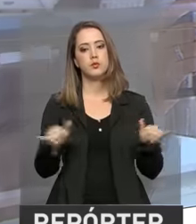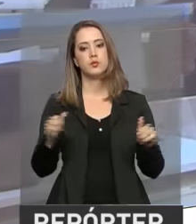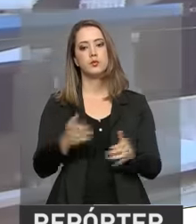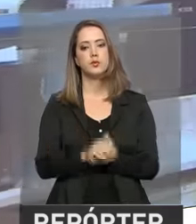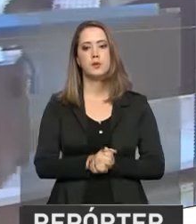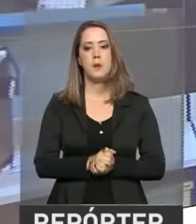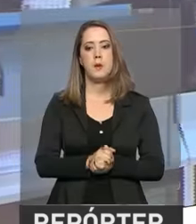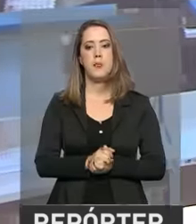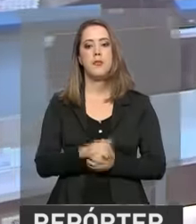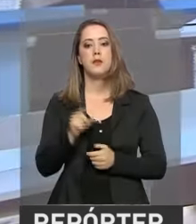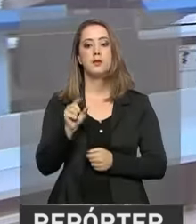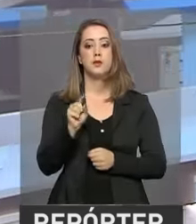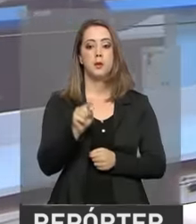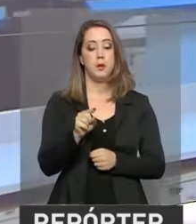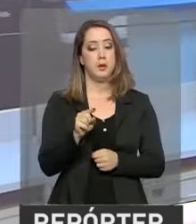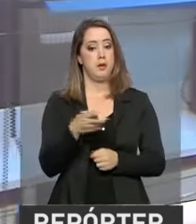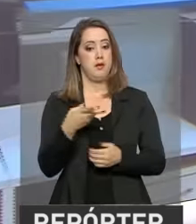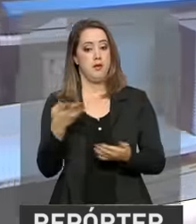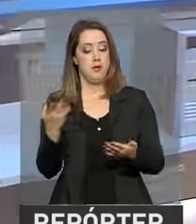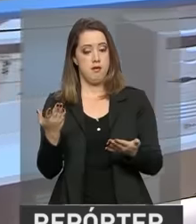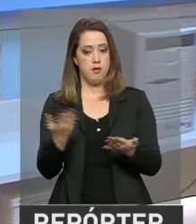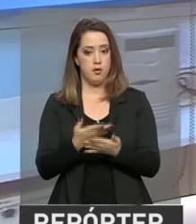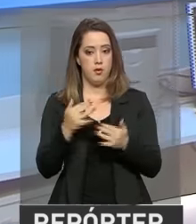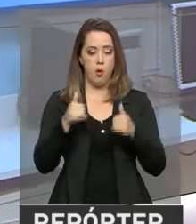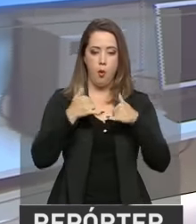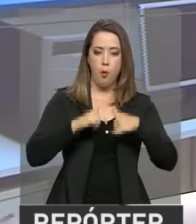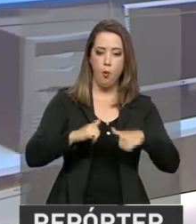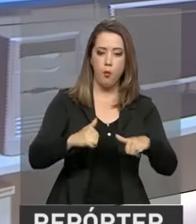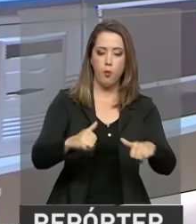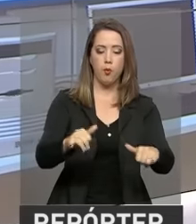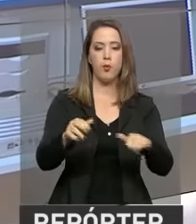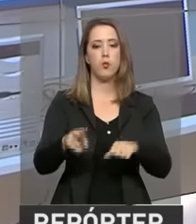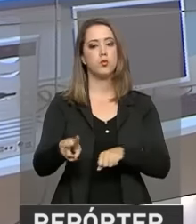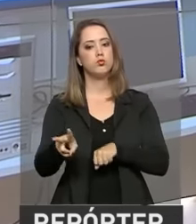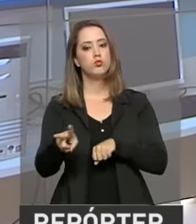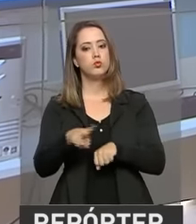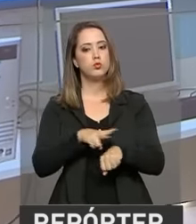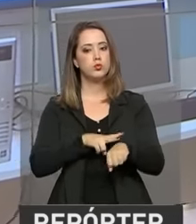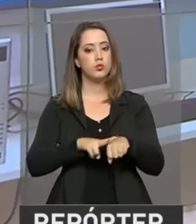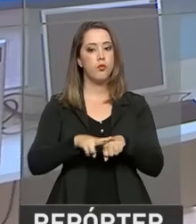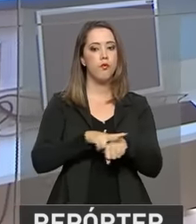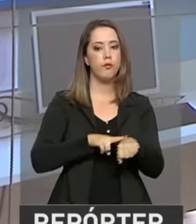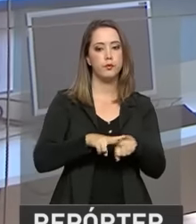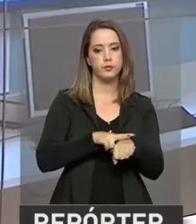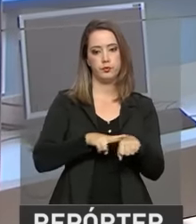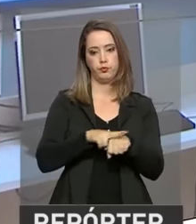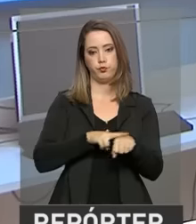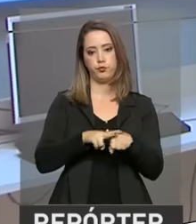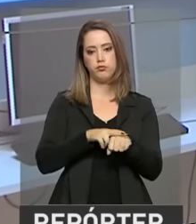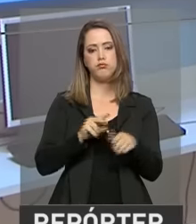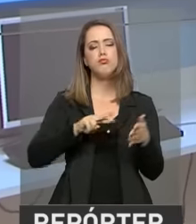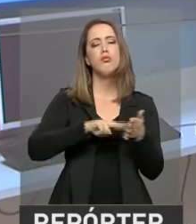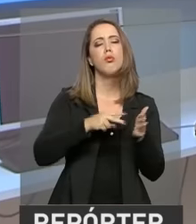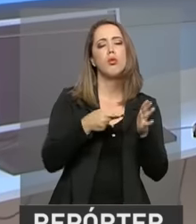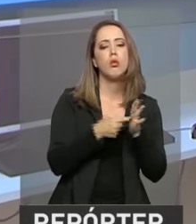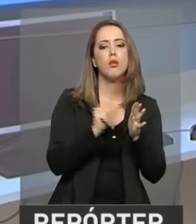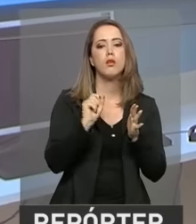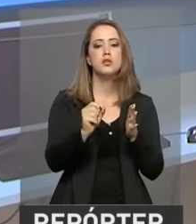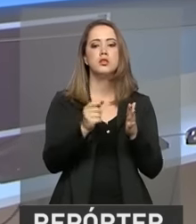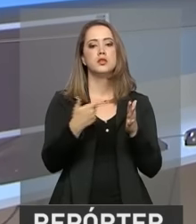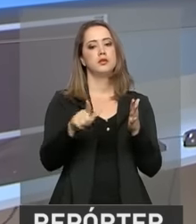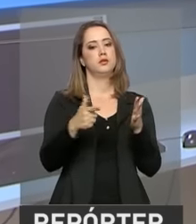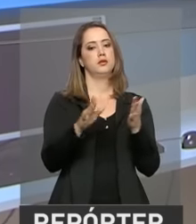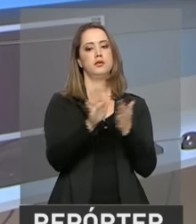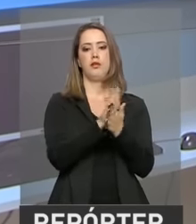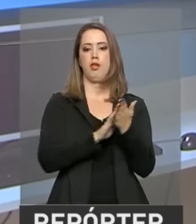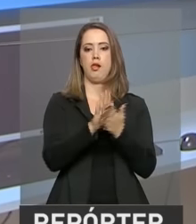vivo e a bandeira de tarifária de energia elétrica no mês de junho vai continuar na cor verde Isso significa que não haverá